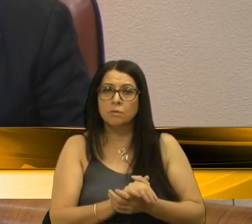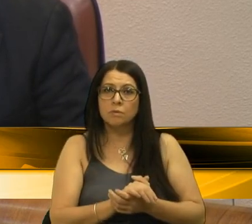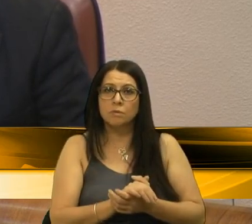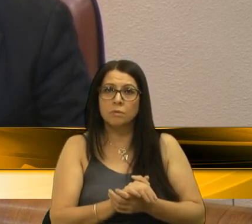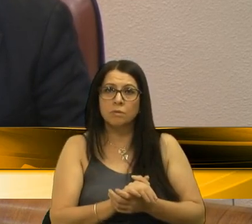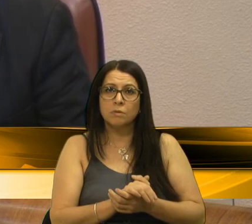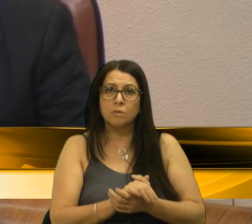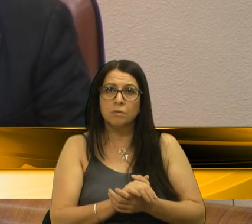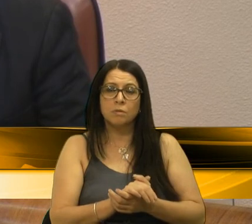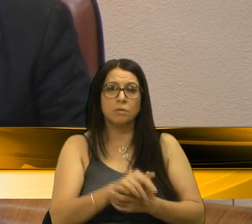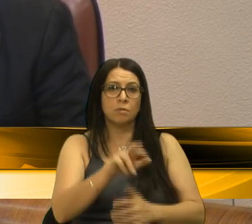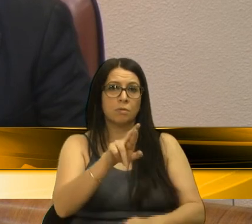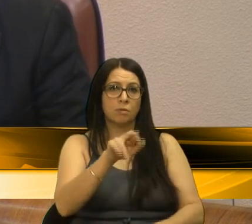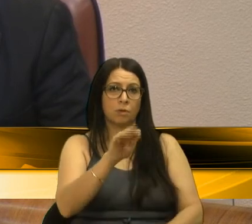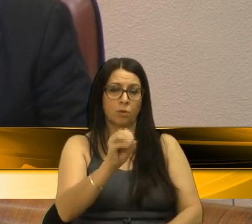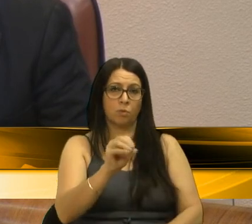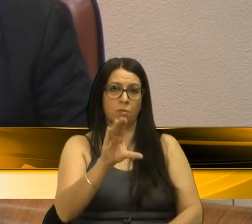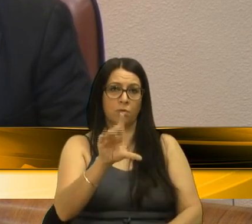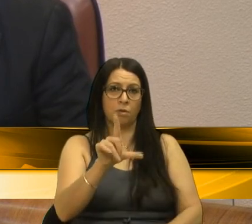do Rio Claro,